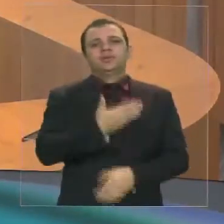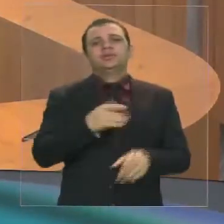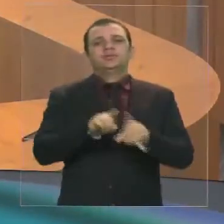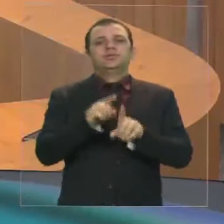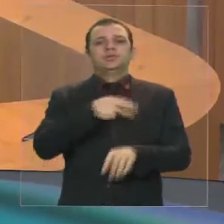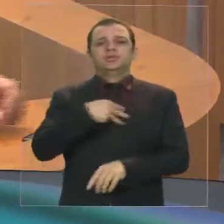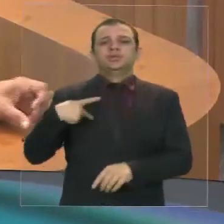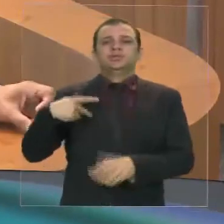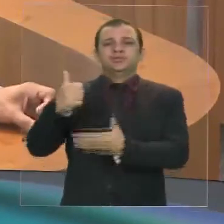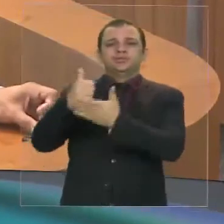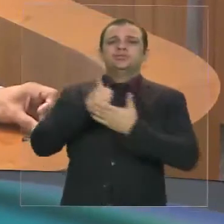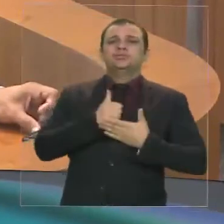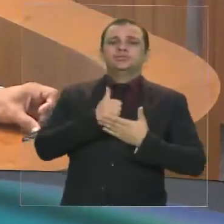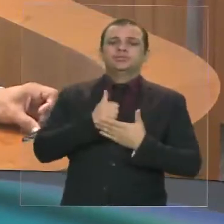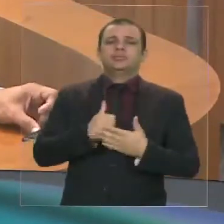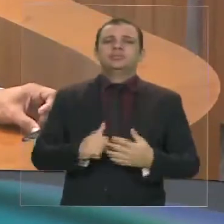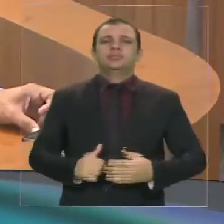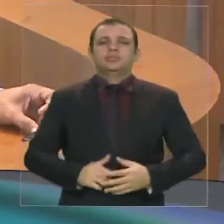Público.